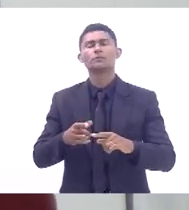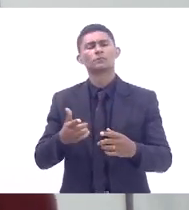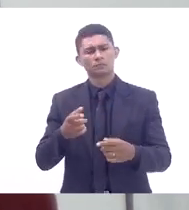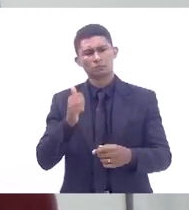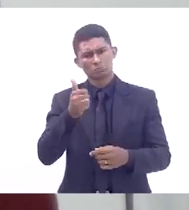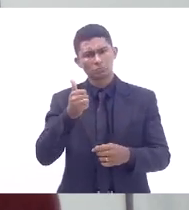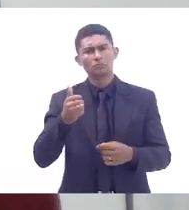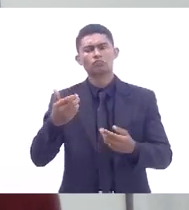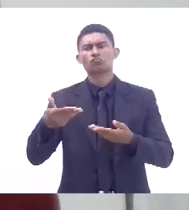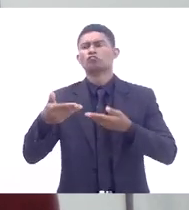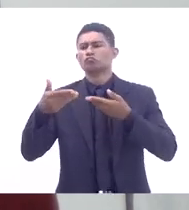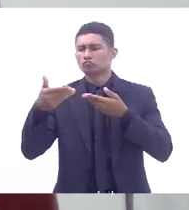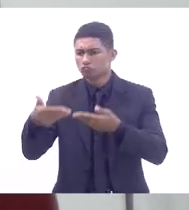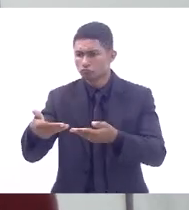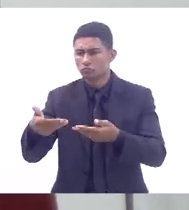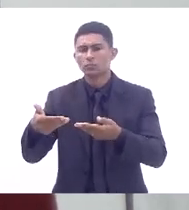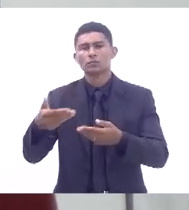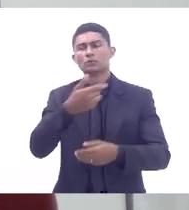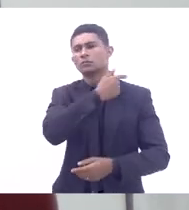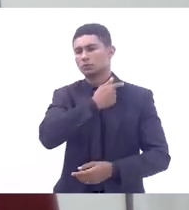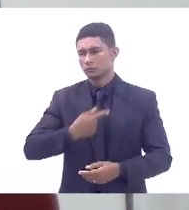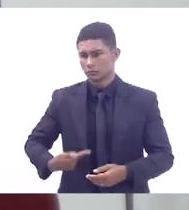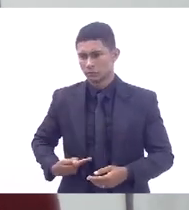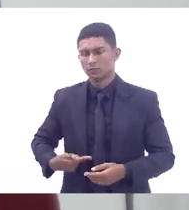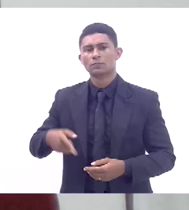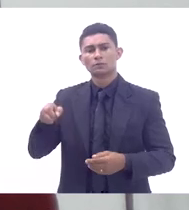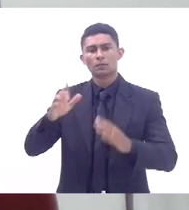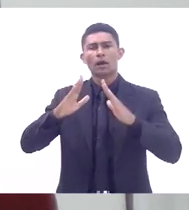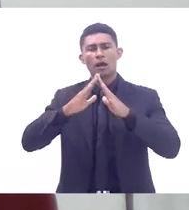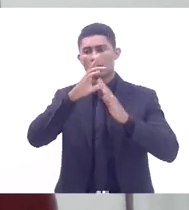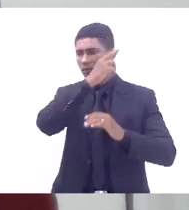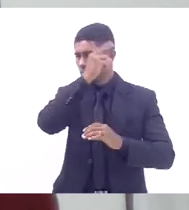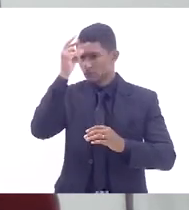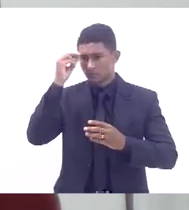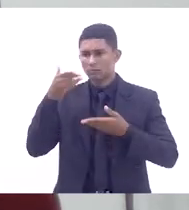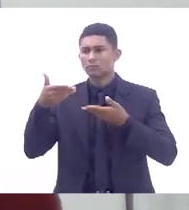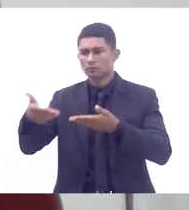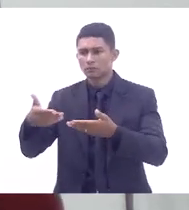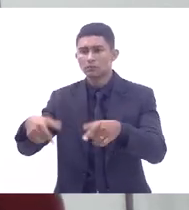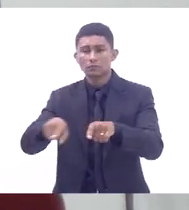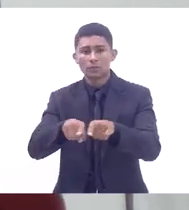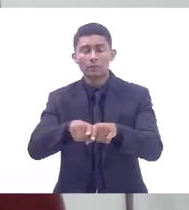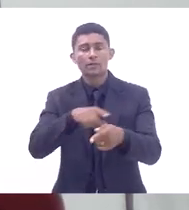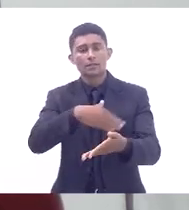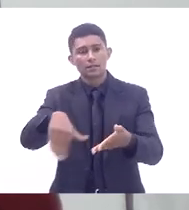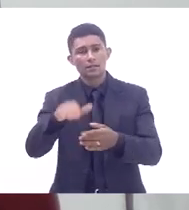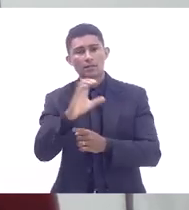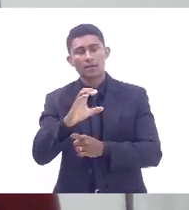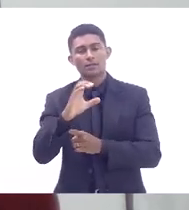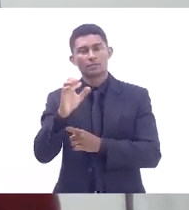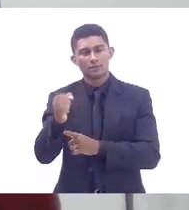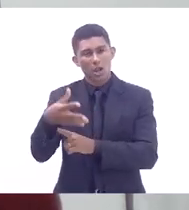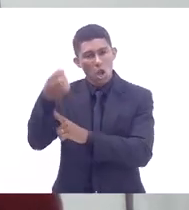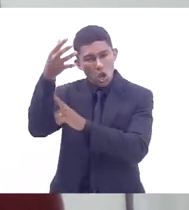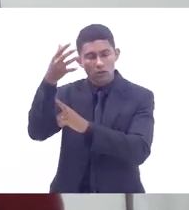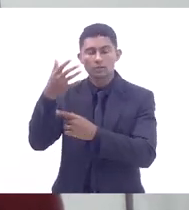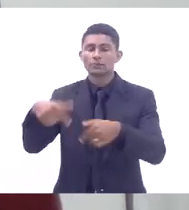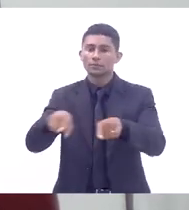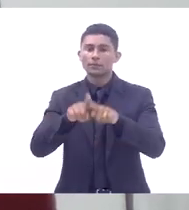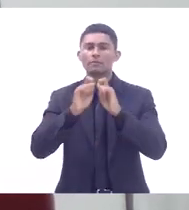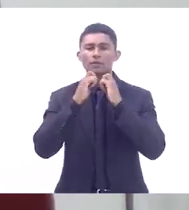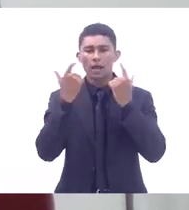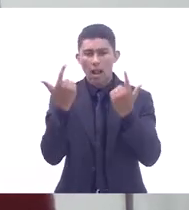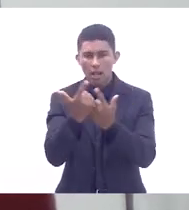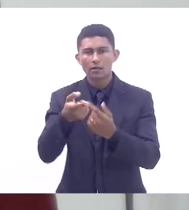bem recebido tanto no Governo né no Palácio Guanabara como na Secretaria de Ciência Tecnologia como aqui na